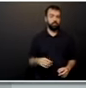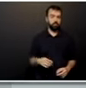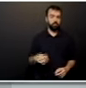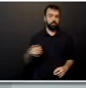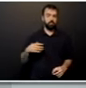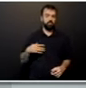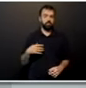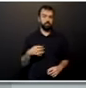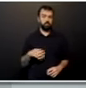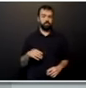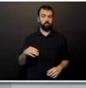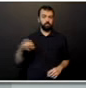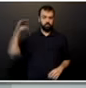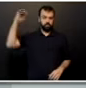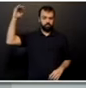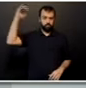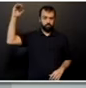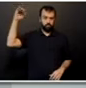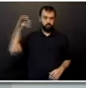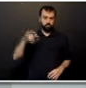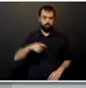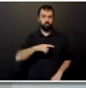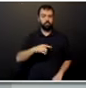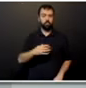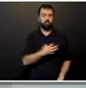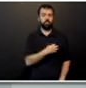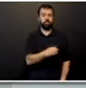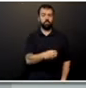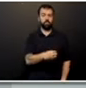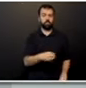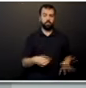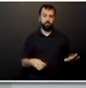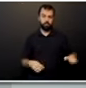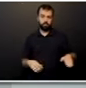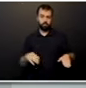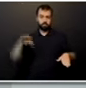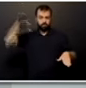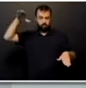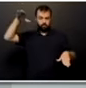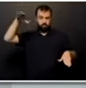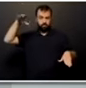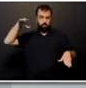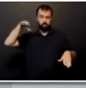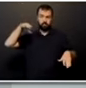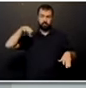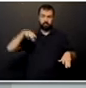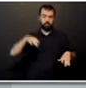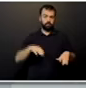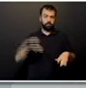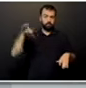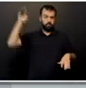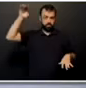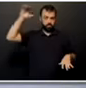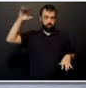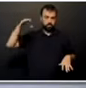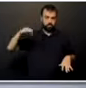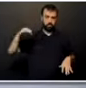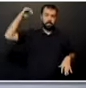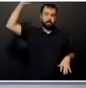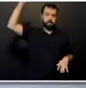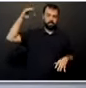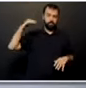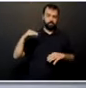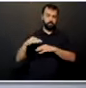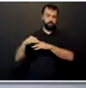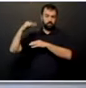de lucas e sua filha luísa é de três para dois observa em aqui que quando eu